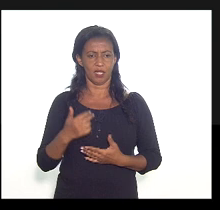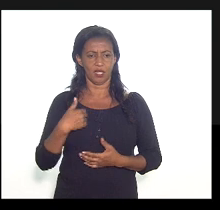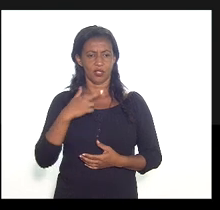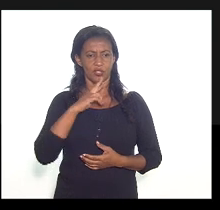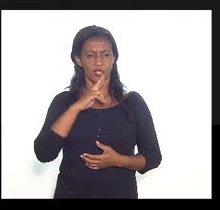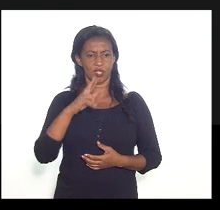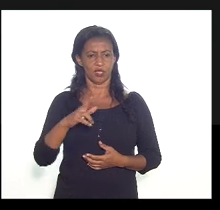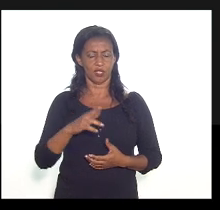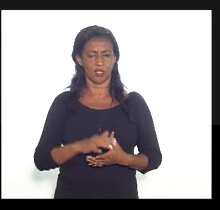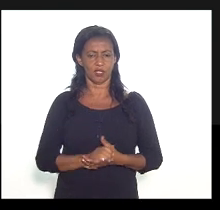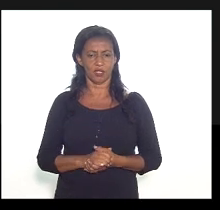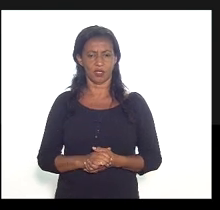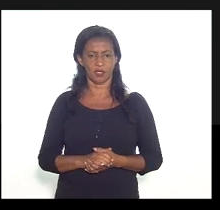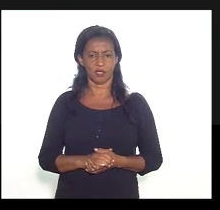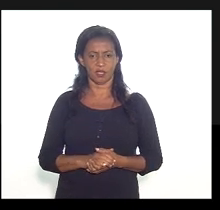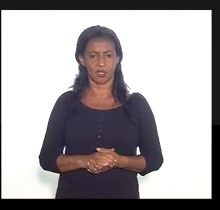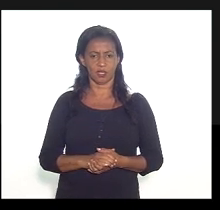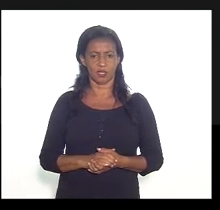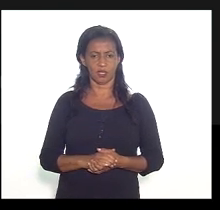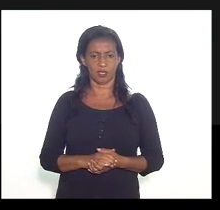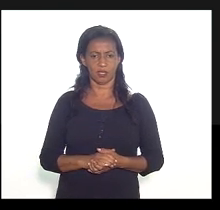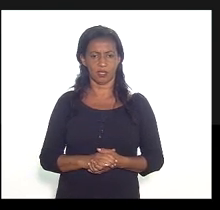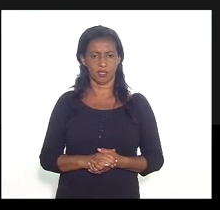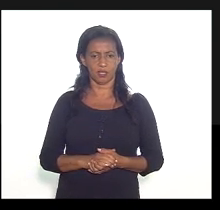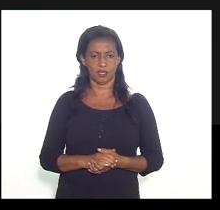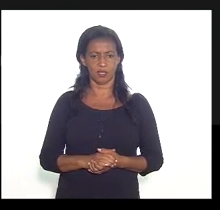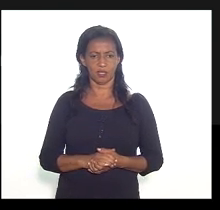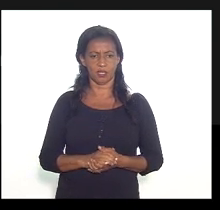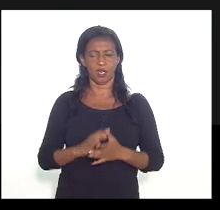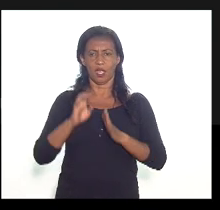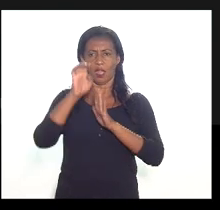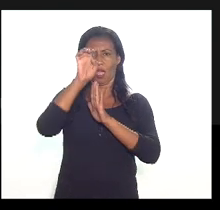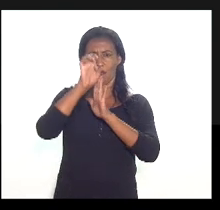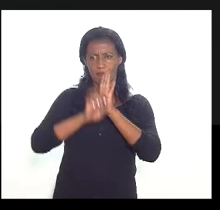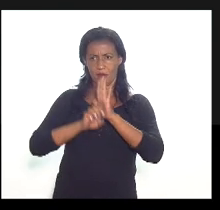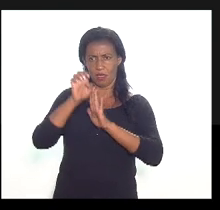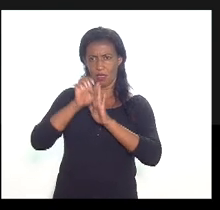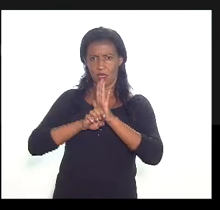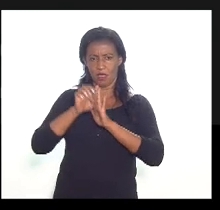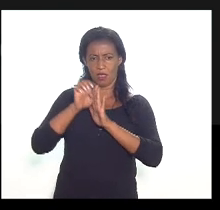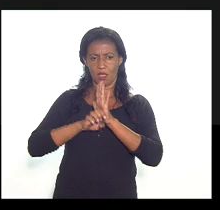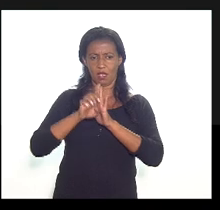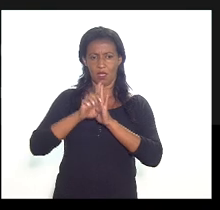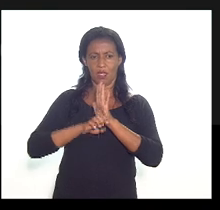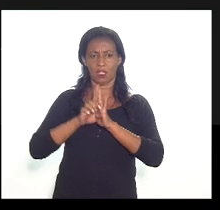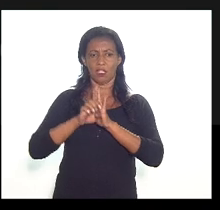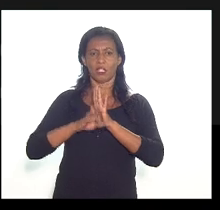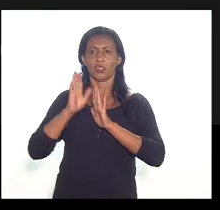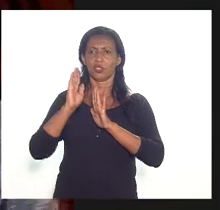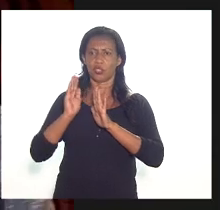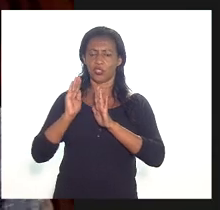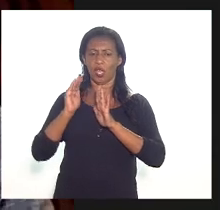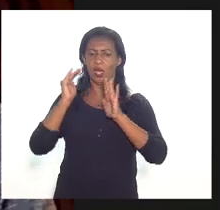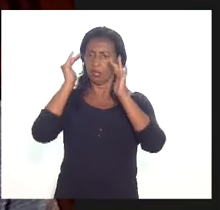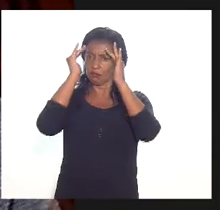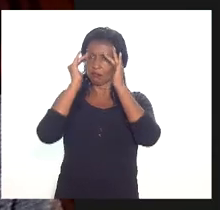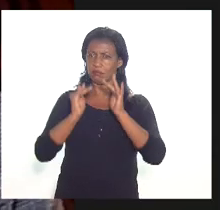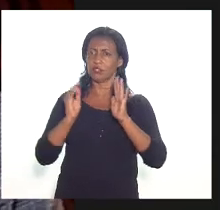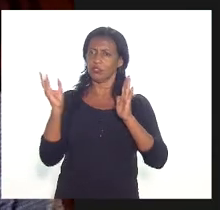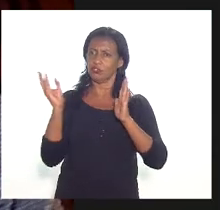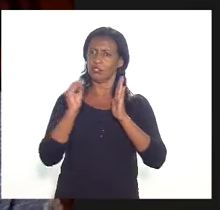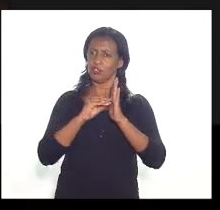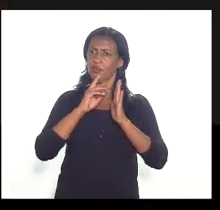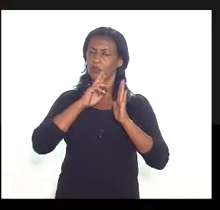deputado Valdeque. A emenda foi aglutinada, é isso? A emenda foi aglutinada e ela foi atendida na remissão da Lei 8445.